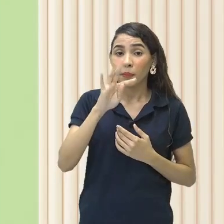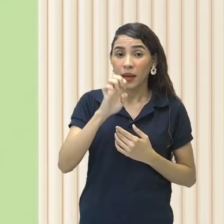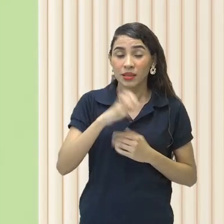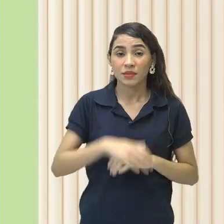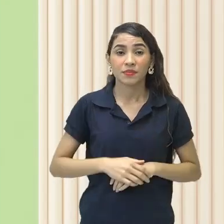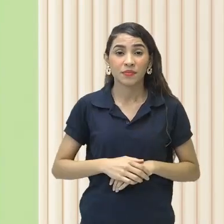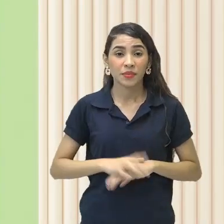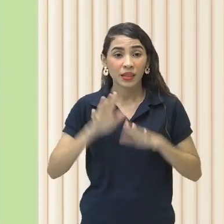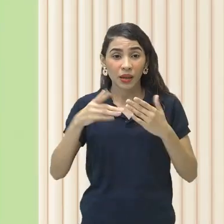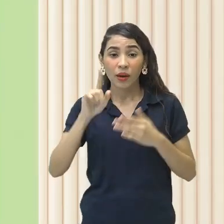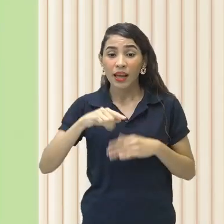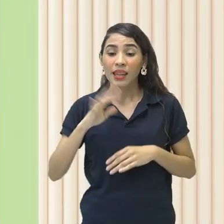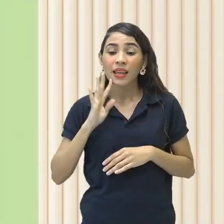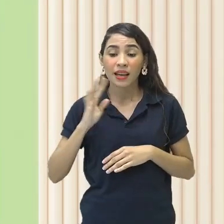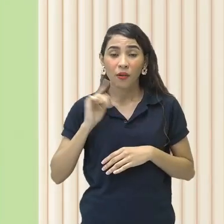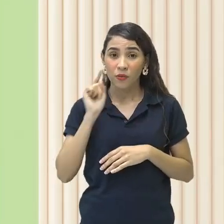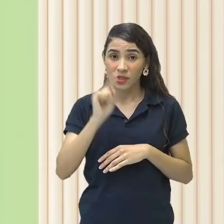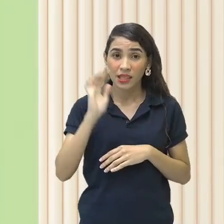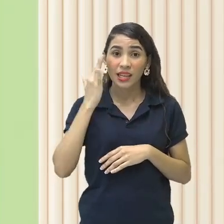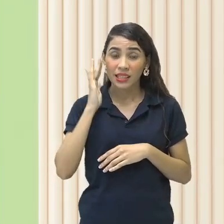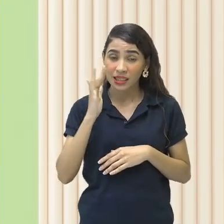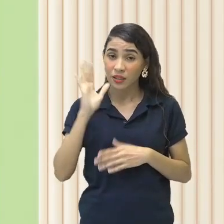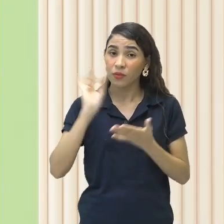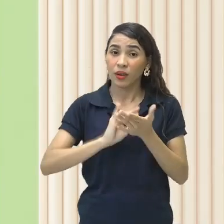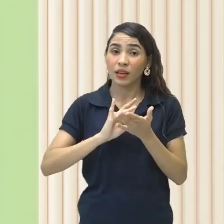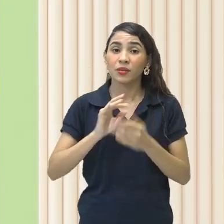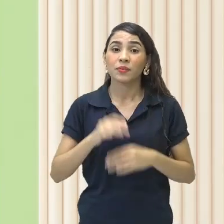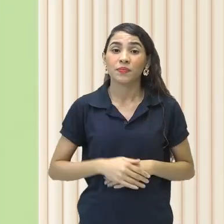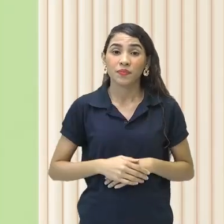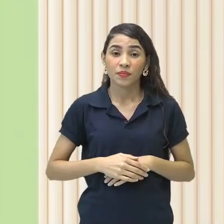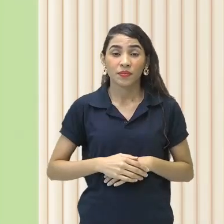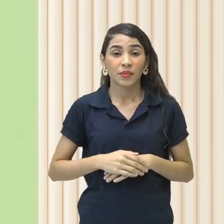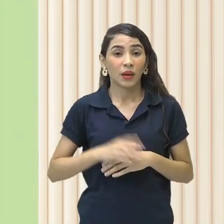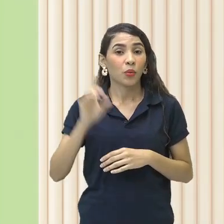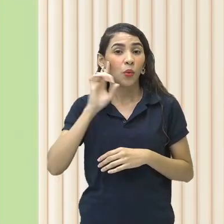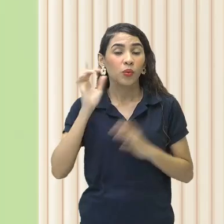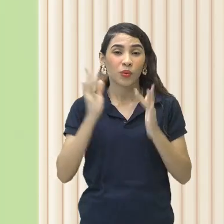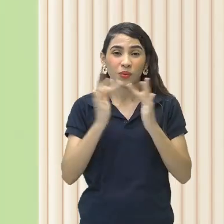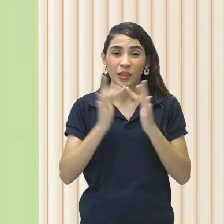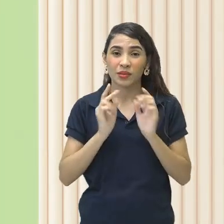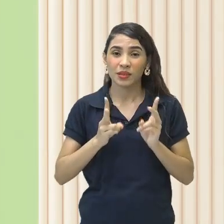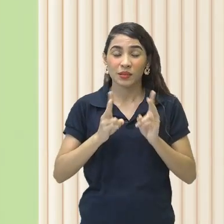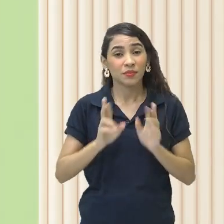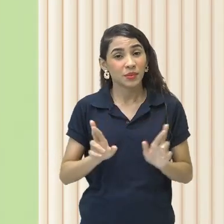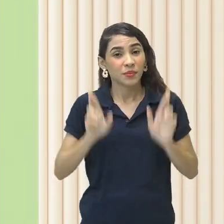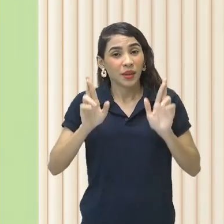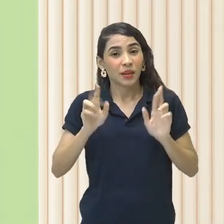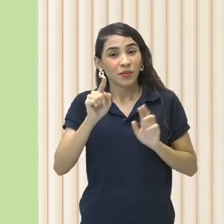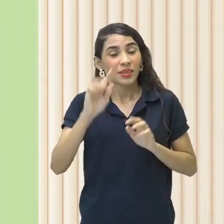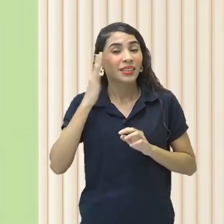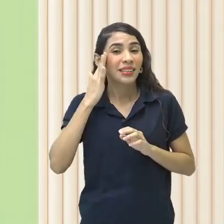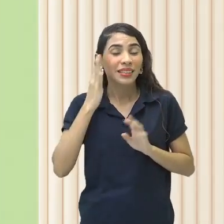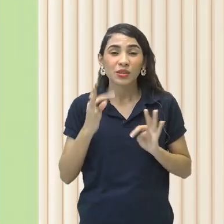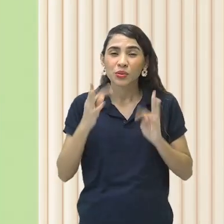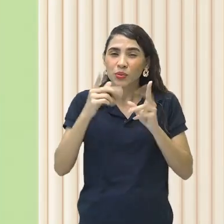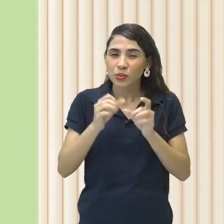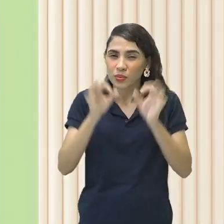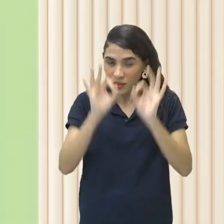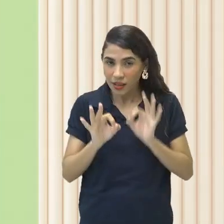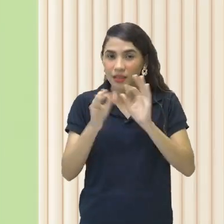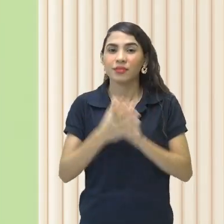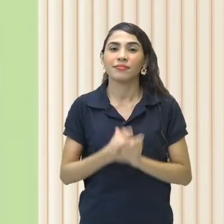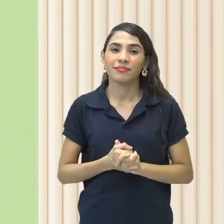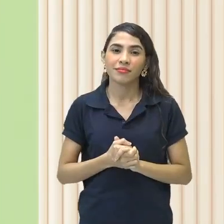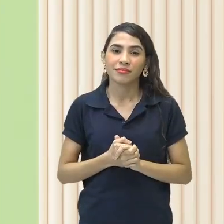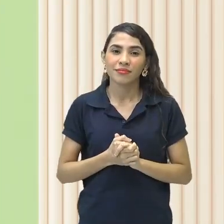Então, é muito legal você entender essa realidade que está ao teu redor, tá bom? Espero que tenha entendido tudo direitinho, tá